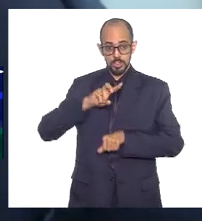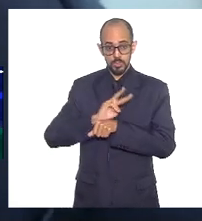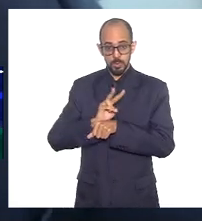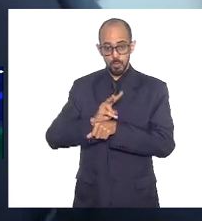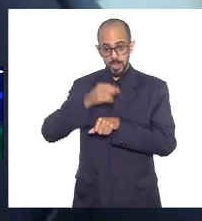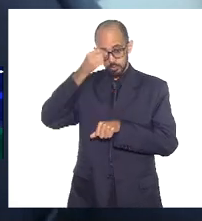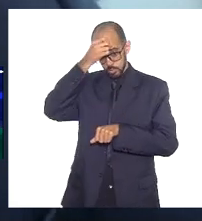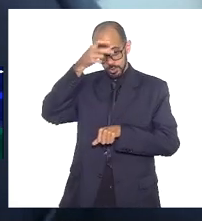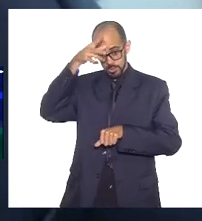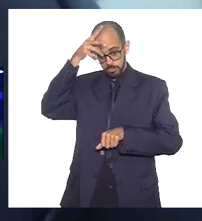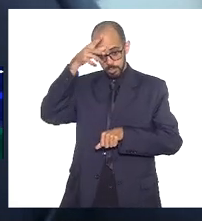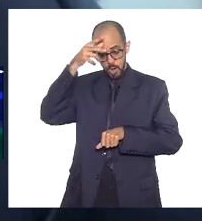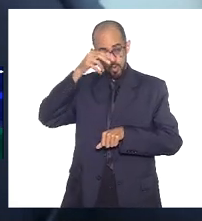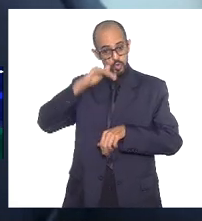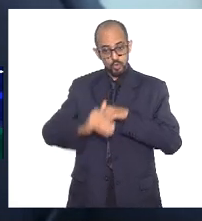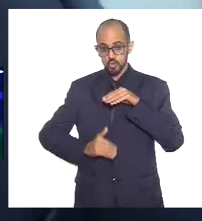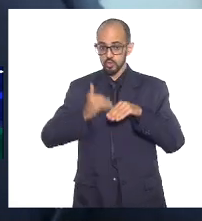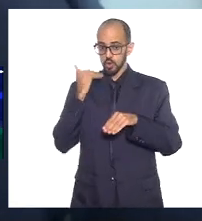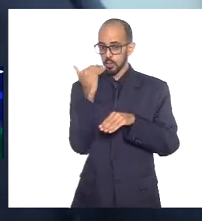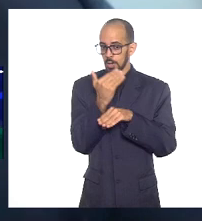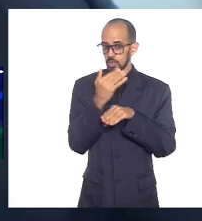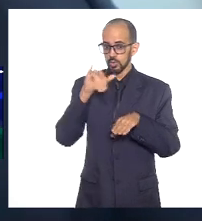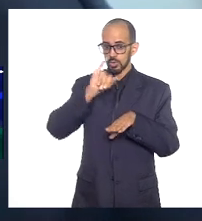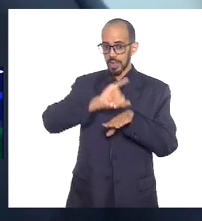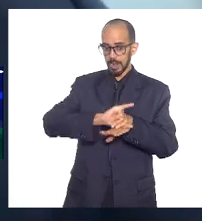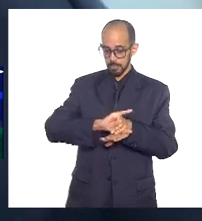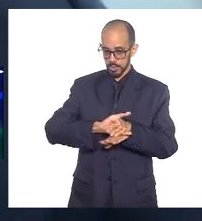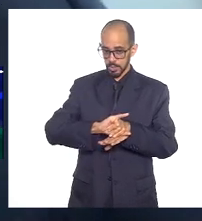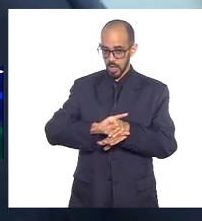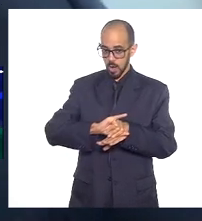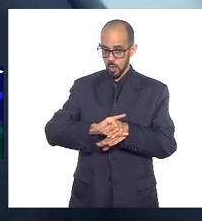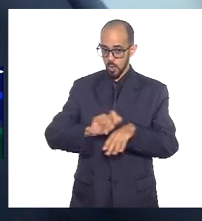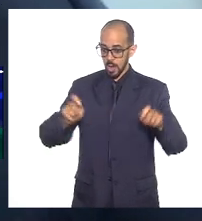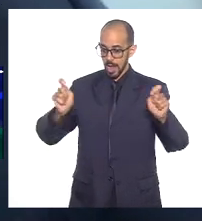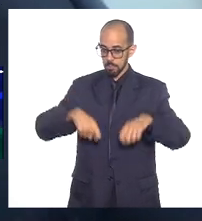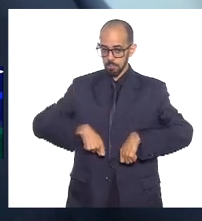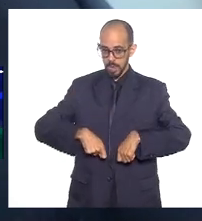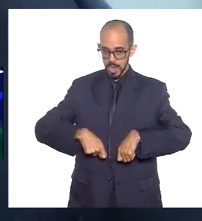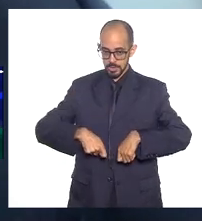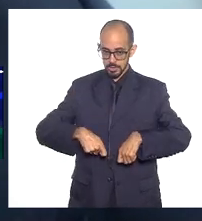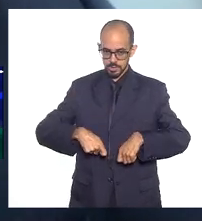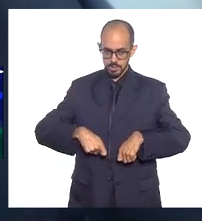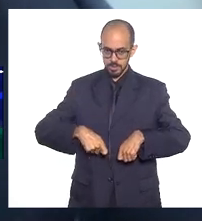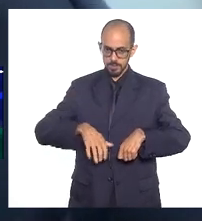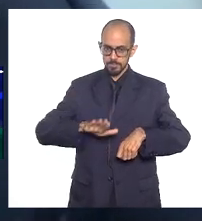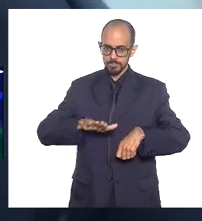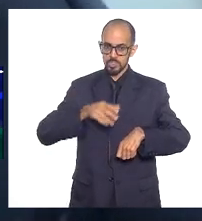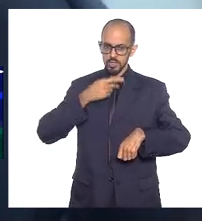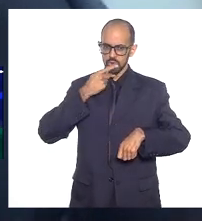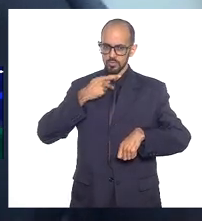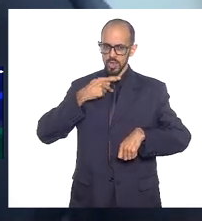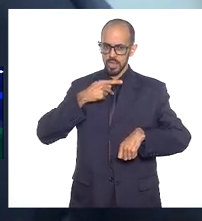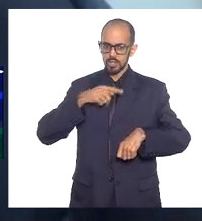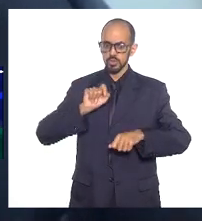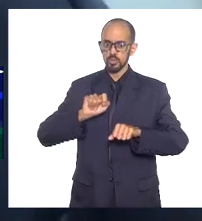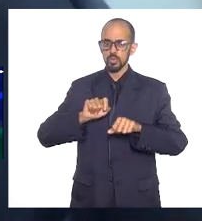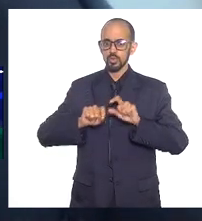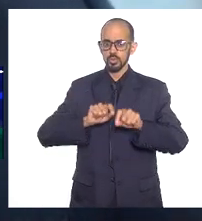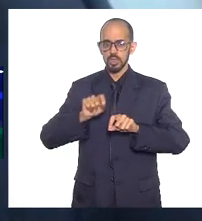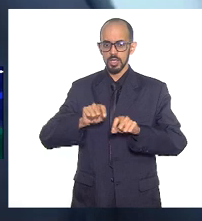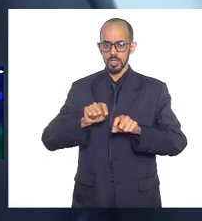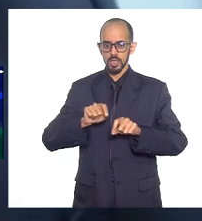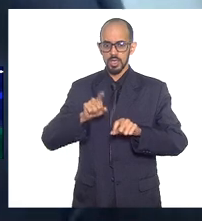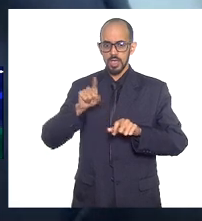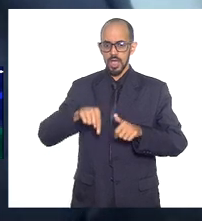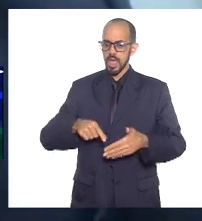sobretudo aqui na região metropolitana, eficiente, e aí eu não estou me referindo, obviamente, aos homens, bravos homens e mulheres da guarda, mas às